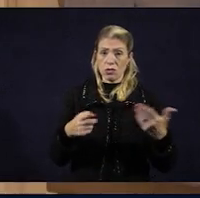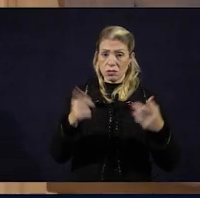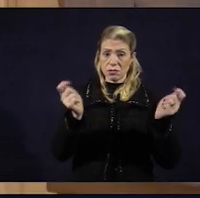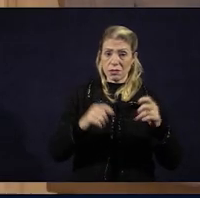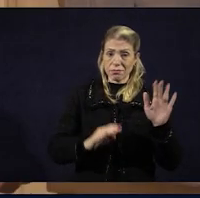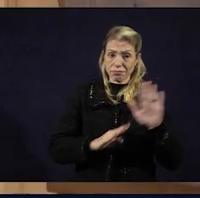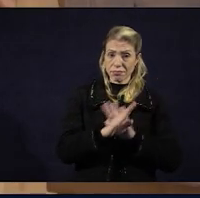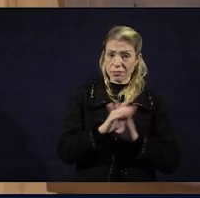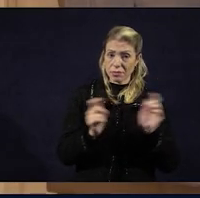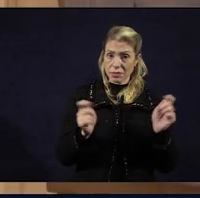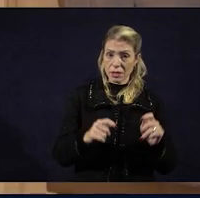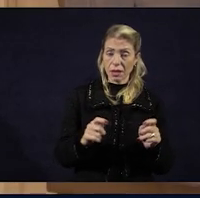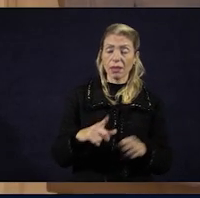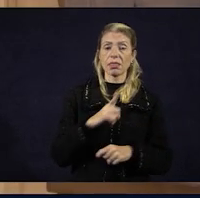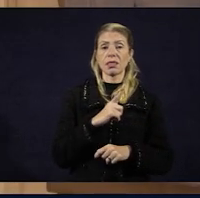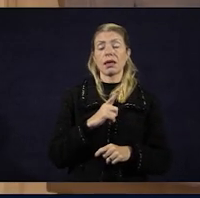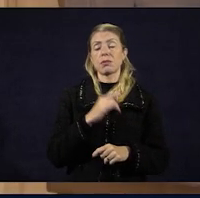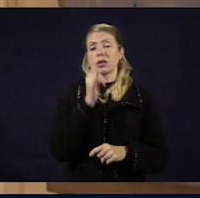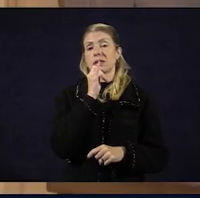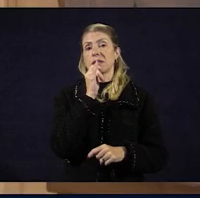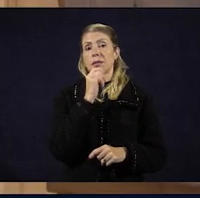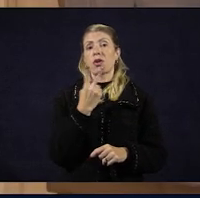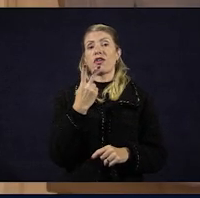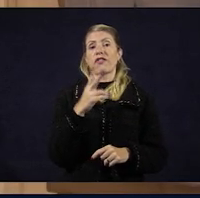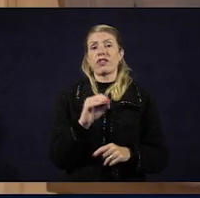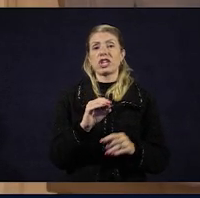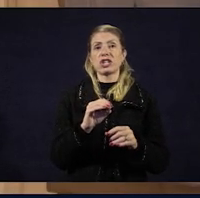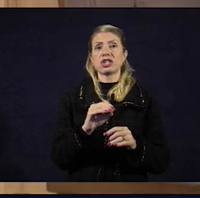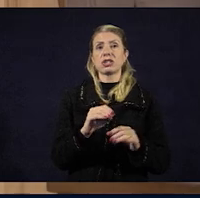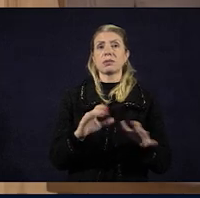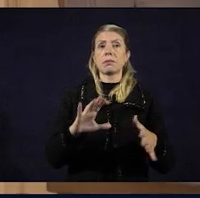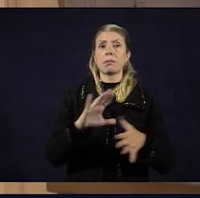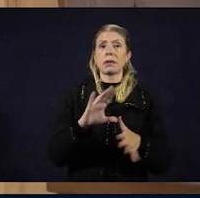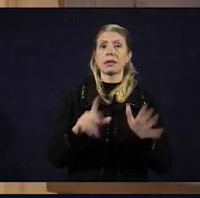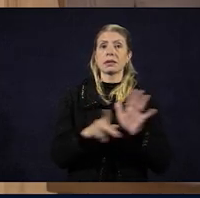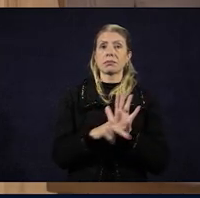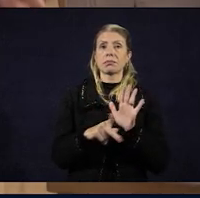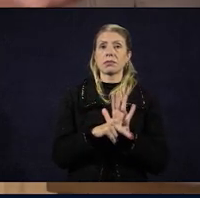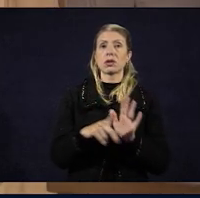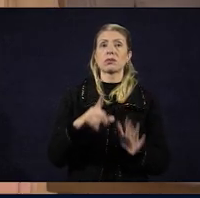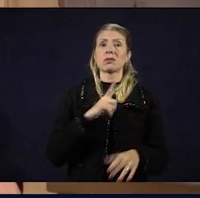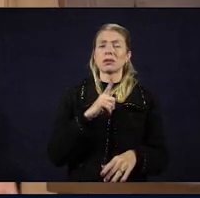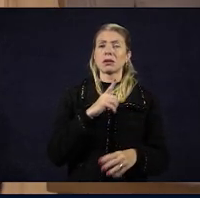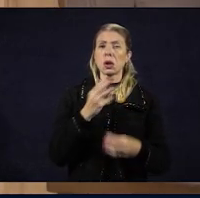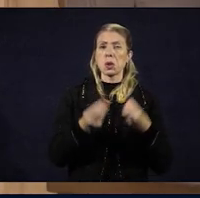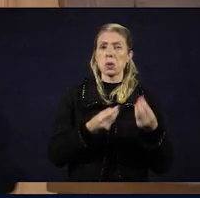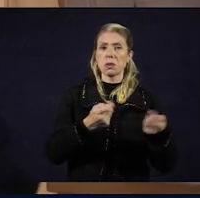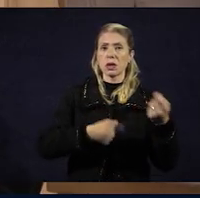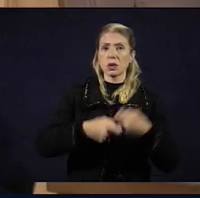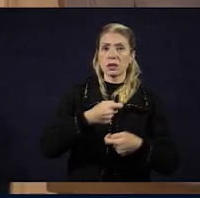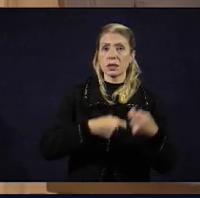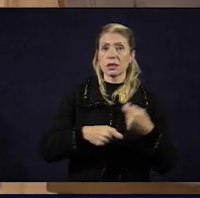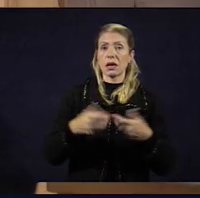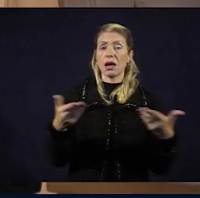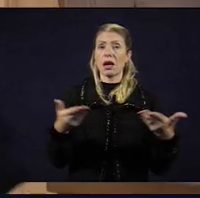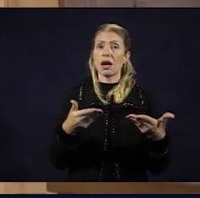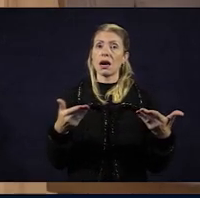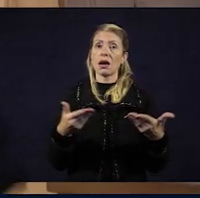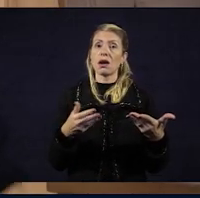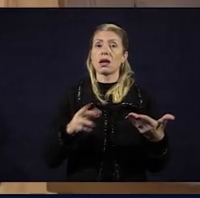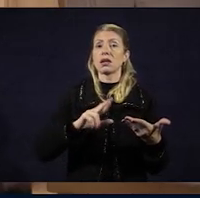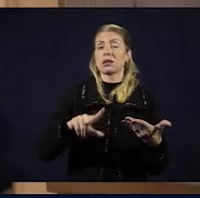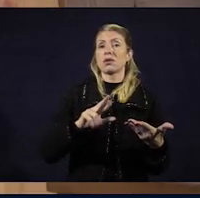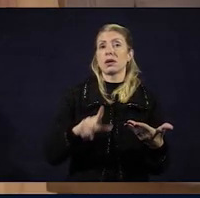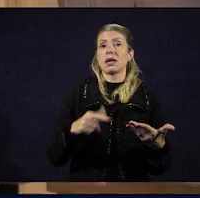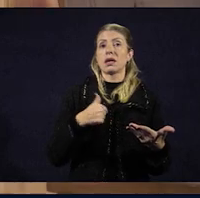respeitar como a gente pode fazer 20 plantas eu tenho demanda hoje para mais de 45 em negociação então a discussão agora não é